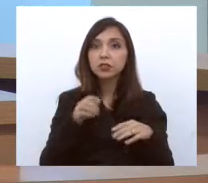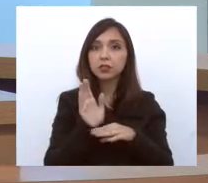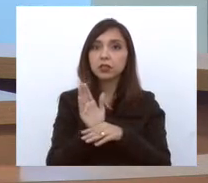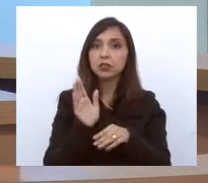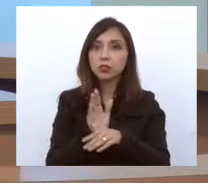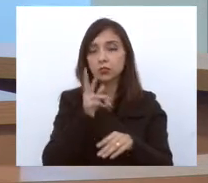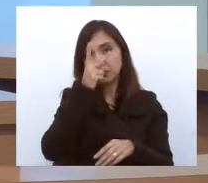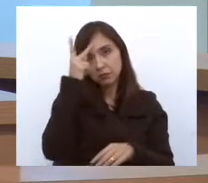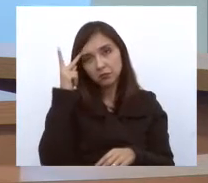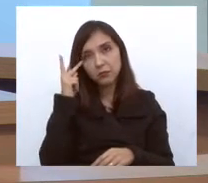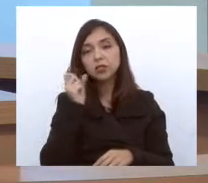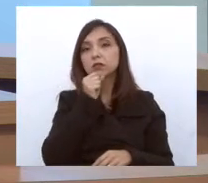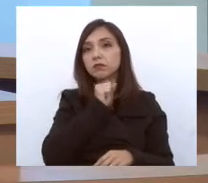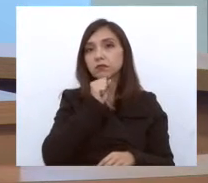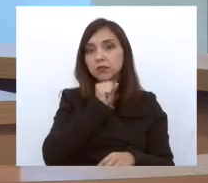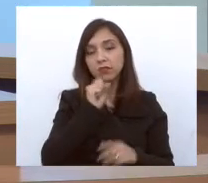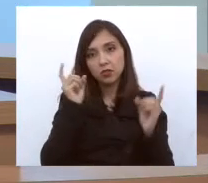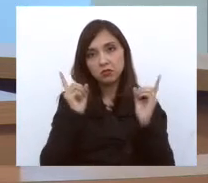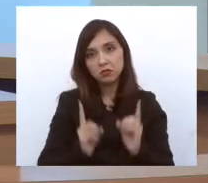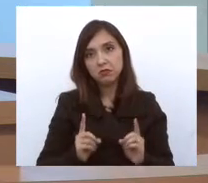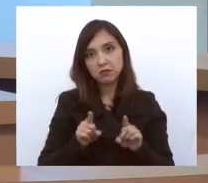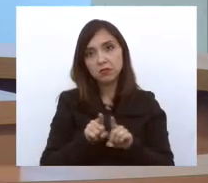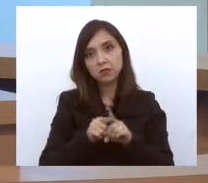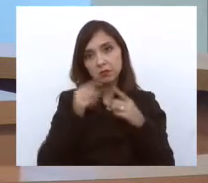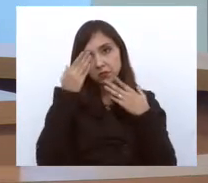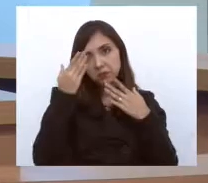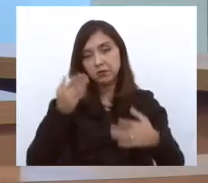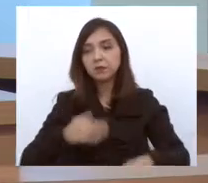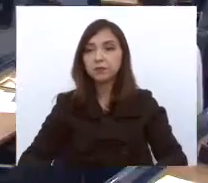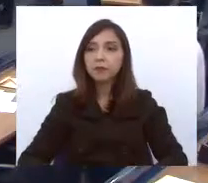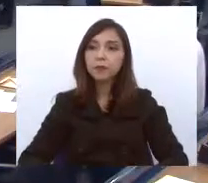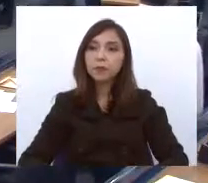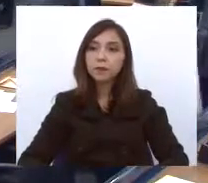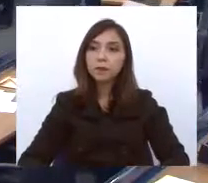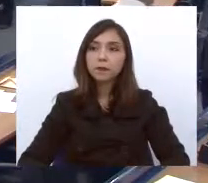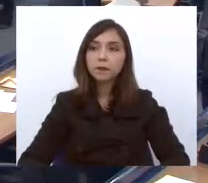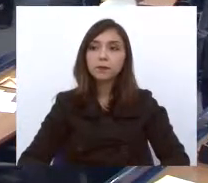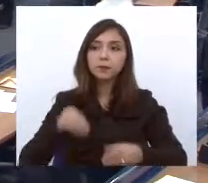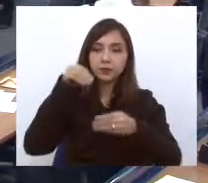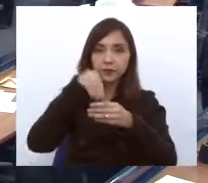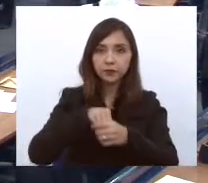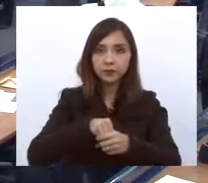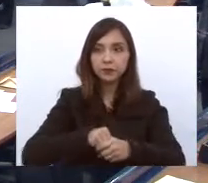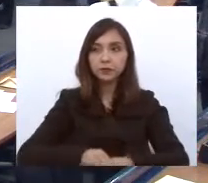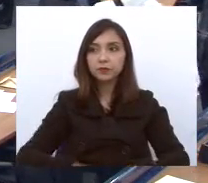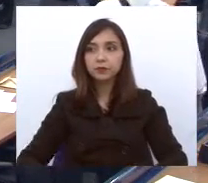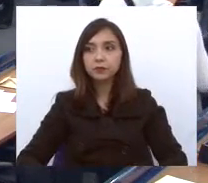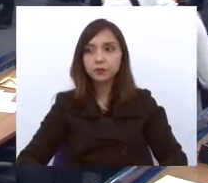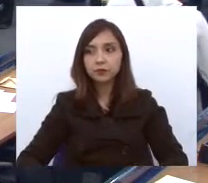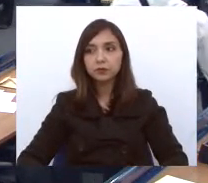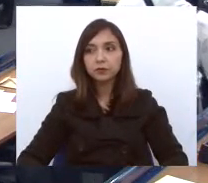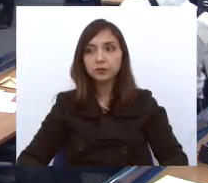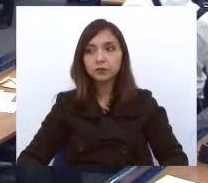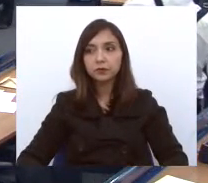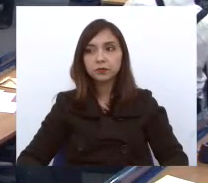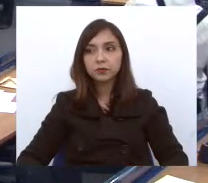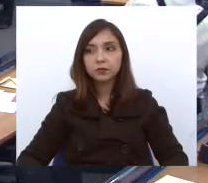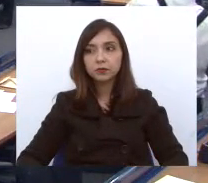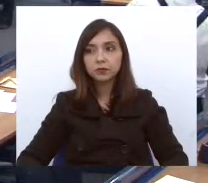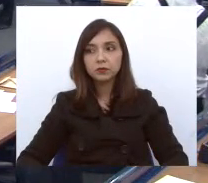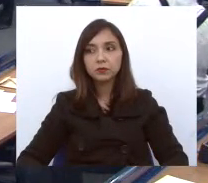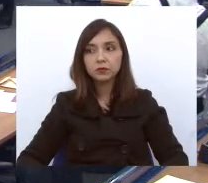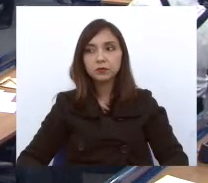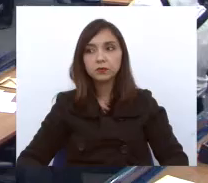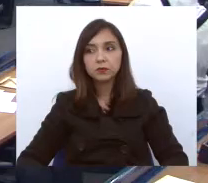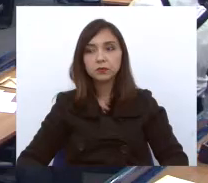as pessoas idosas e deficientes. Obrigado. Em votação, pela ordem, presidente. Pela ordem. Modificar meu voto